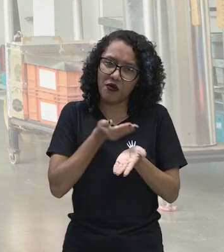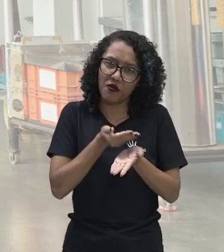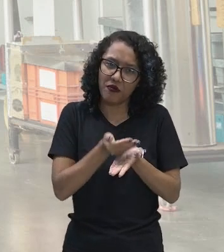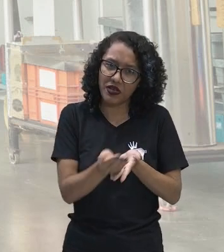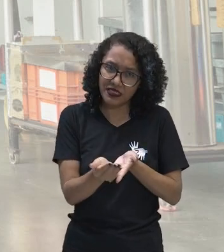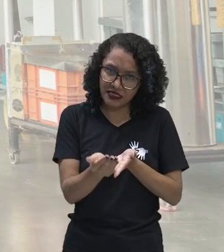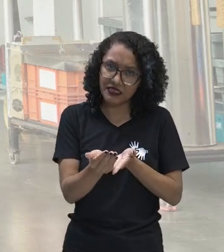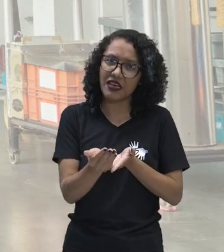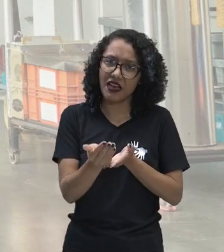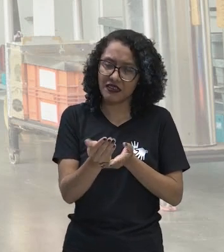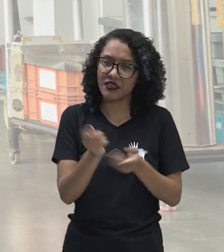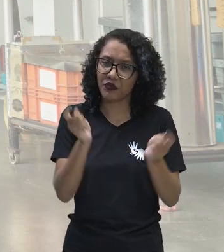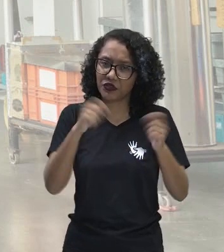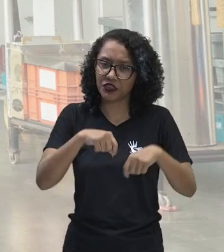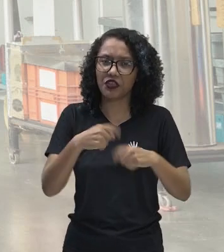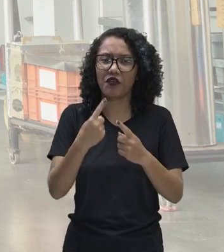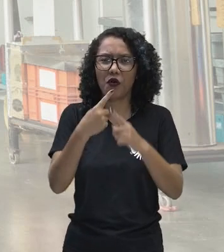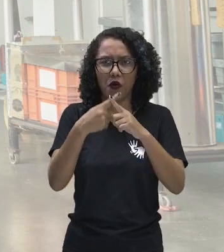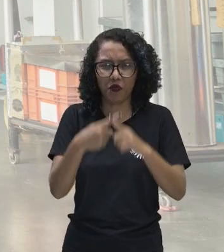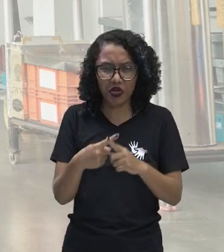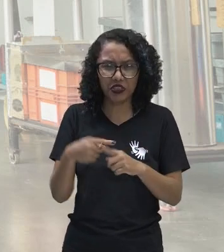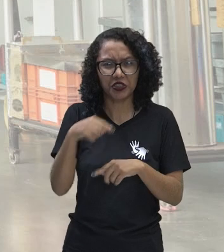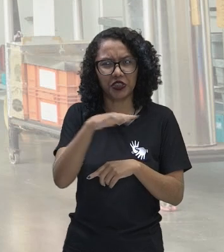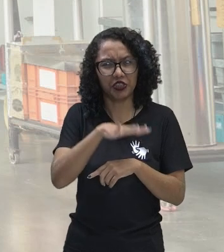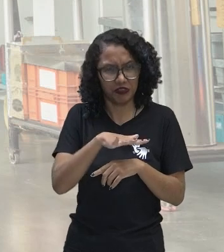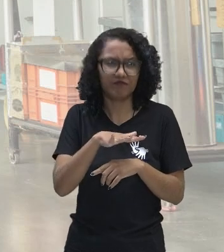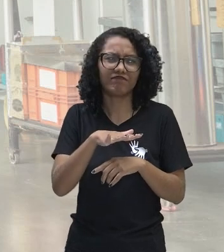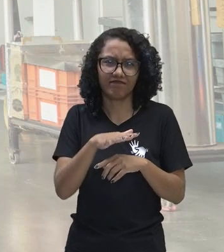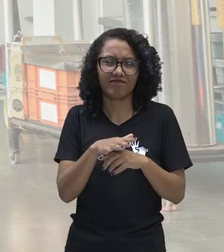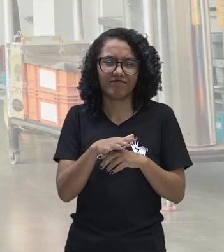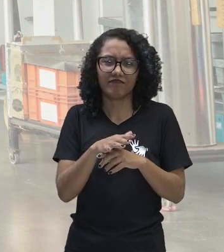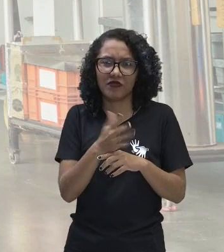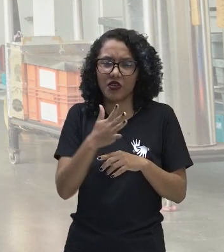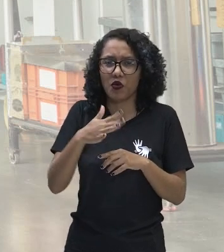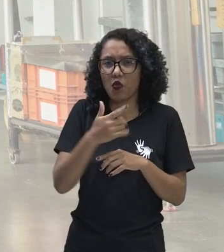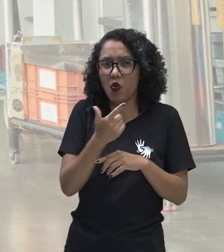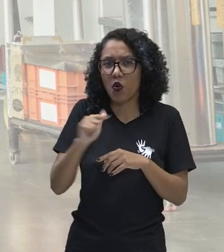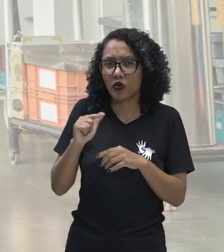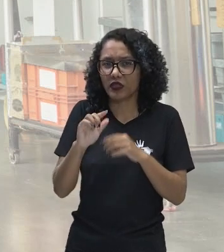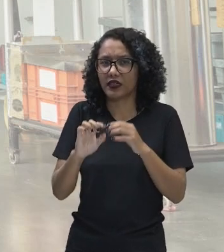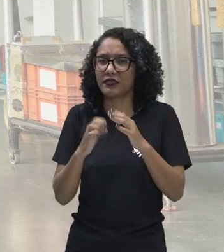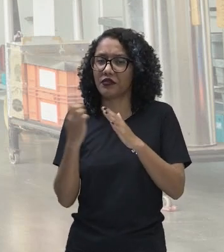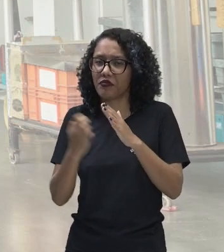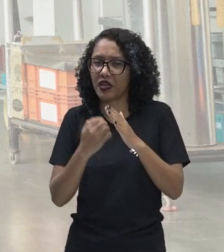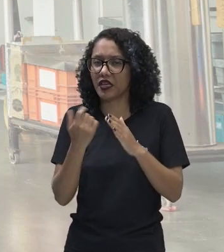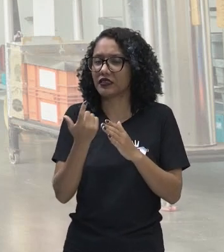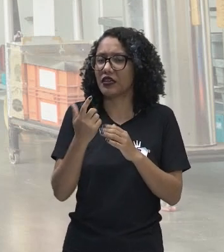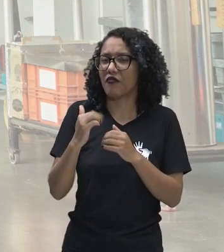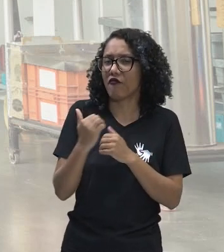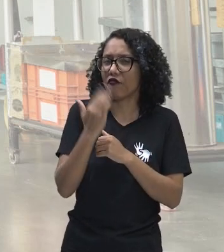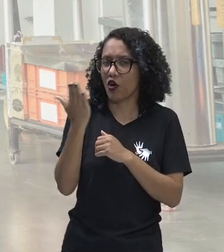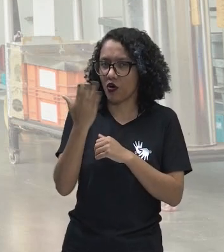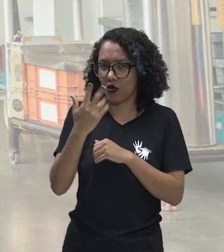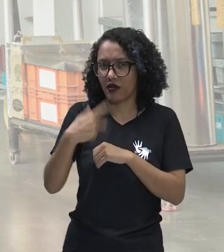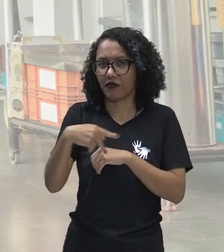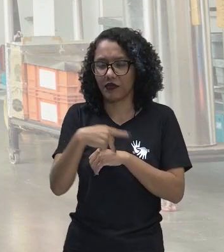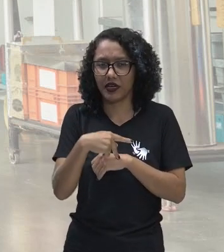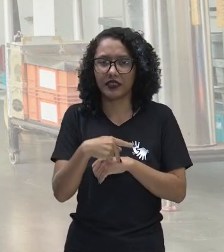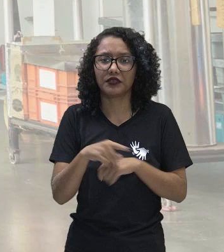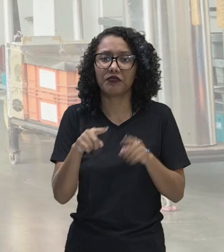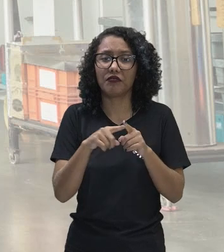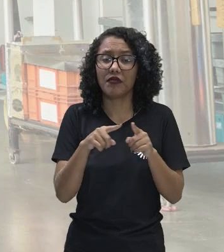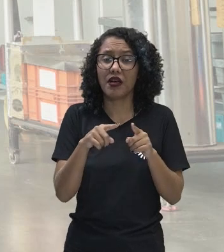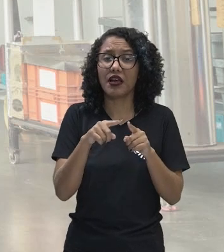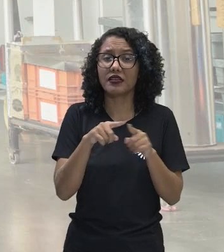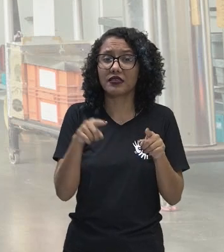ser competitiva aos mercados internacionais. Por quê, professora? Porque aqui no Brasil predominava